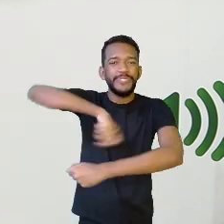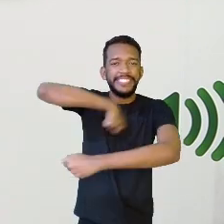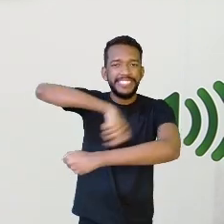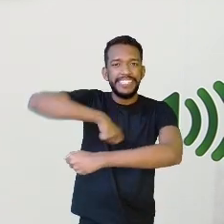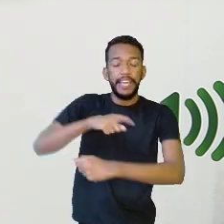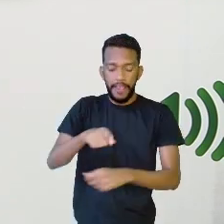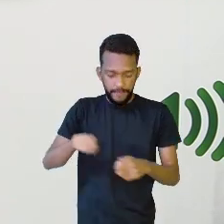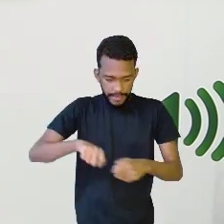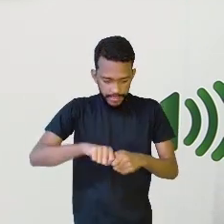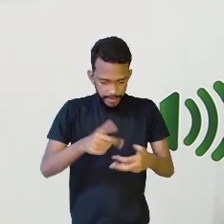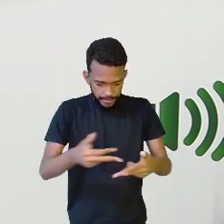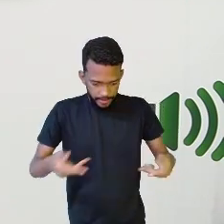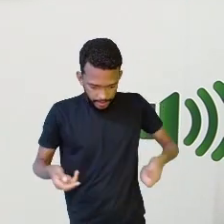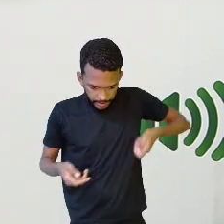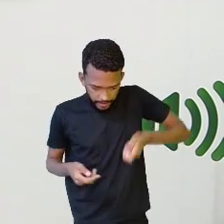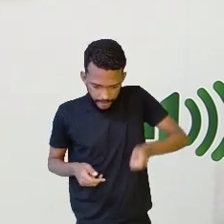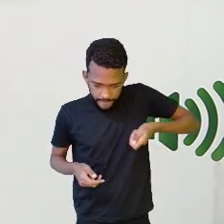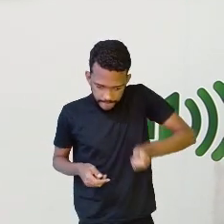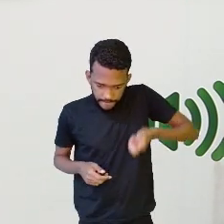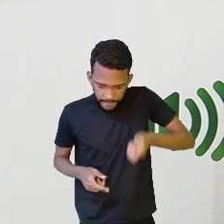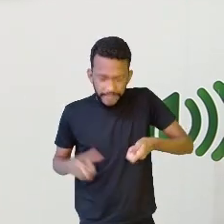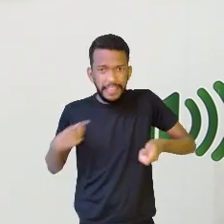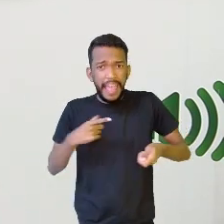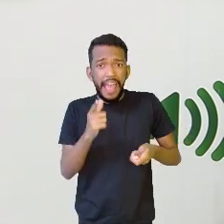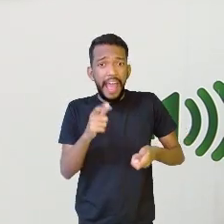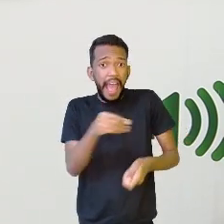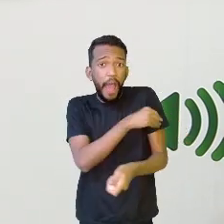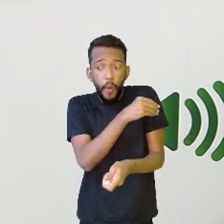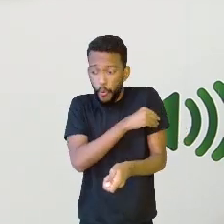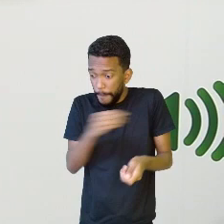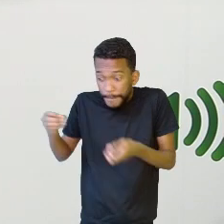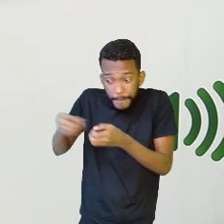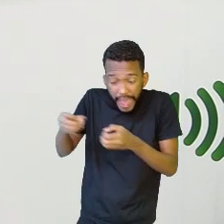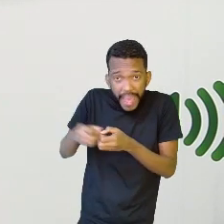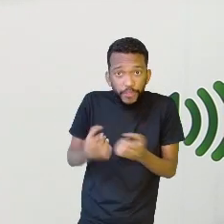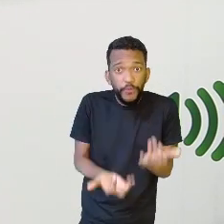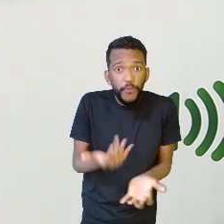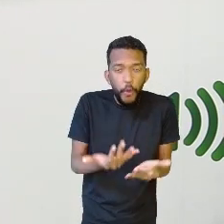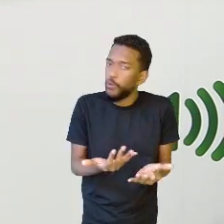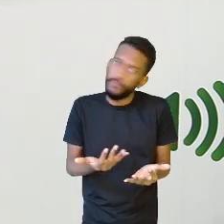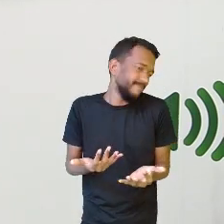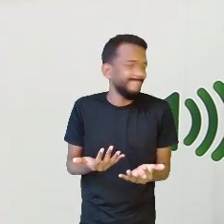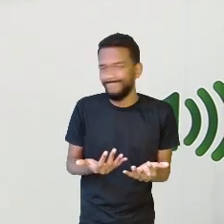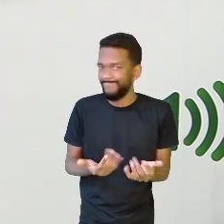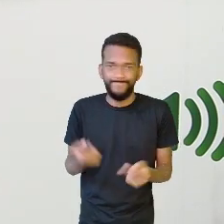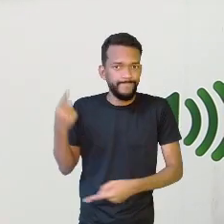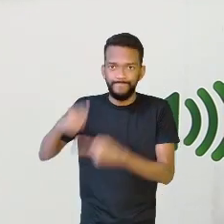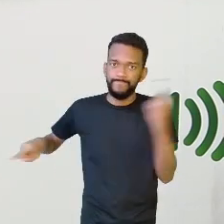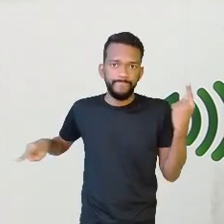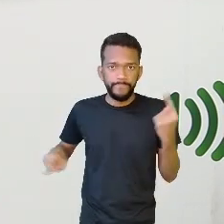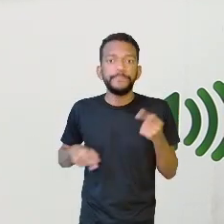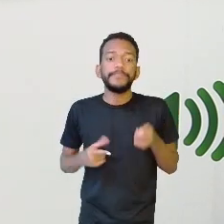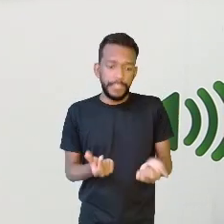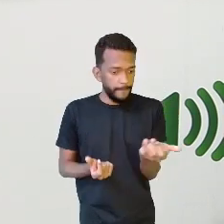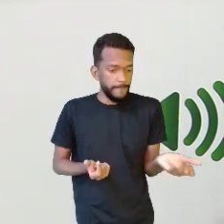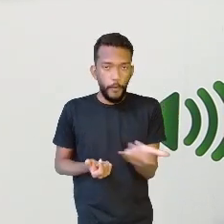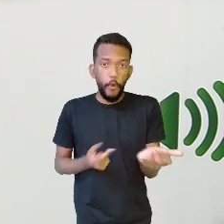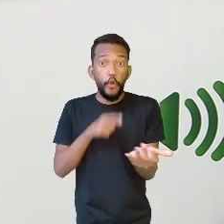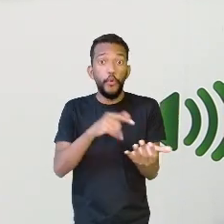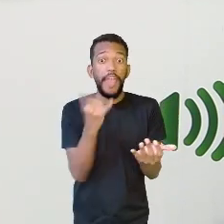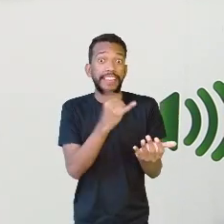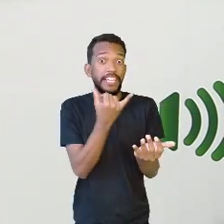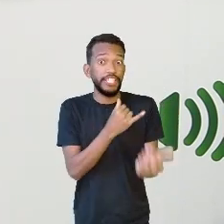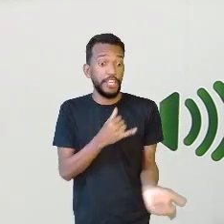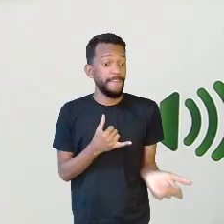um alimento e manusear uma garrafa de álcool próximo a um fogão, por exemplo. O fogão vai estar ali com sua fonte de energia, com o